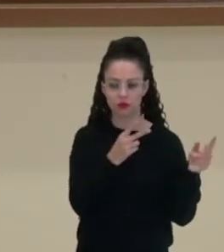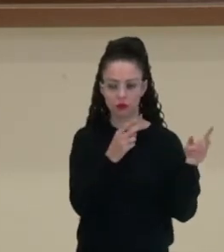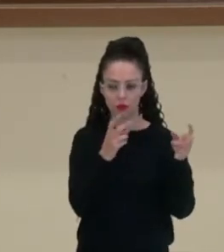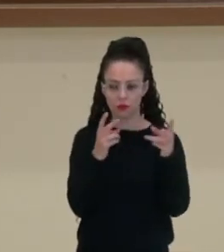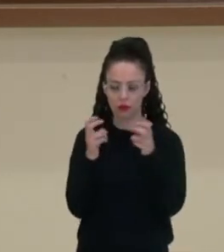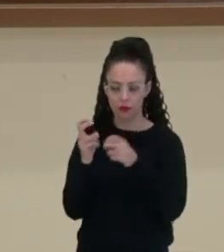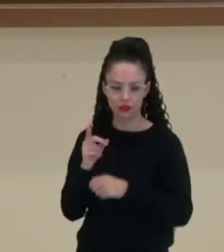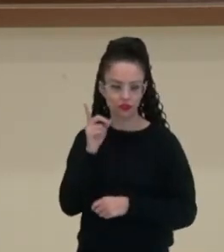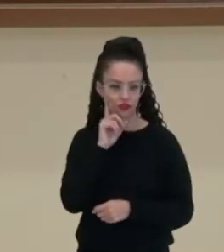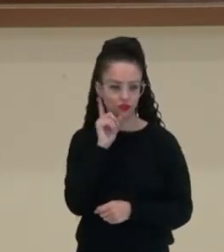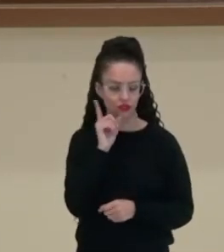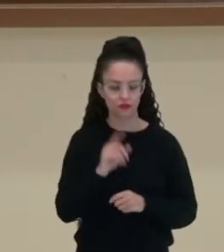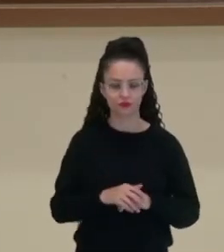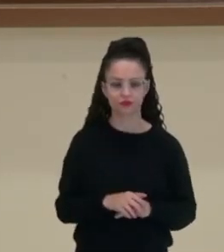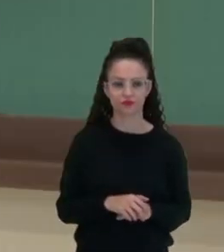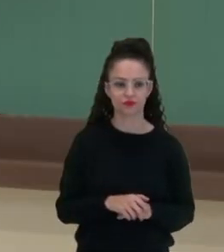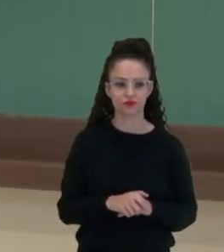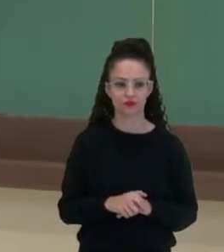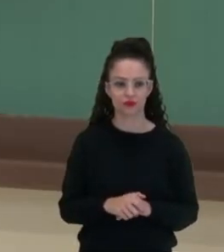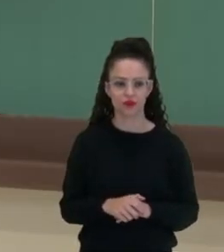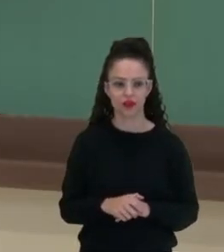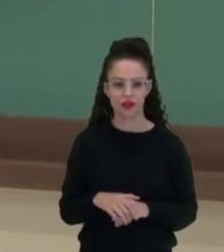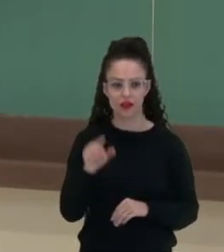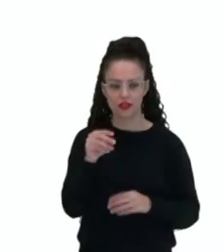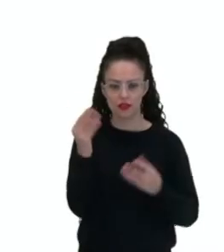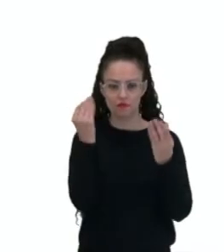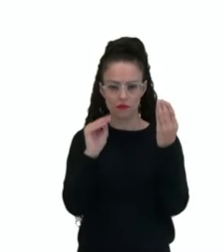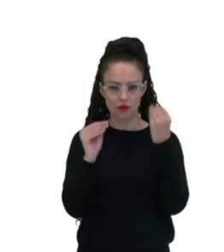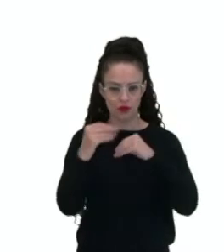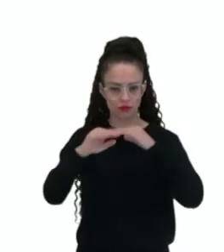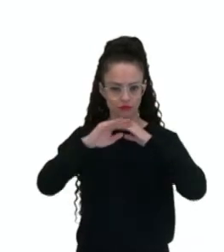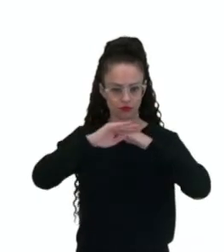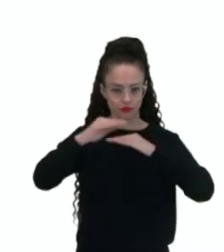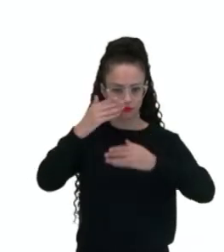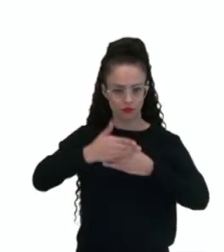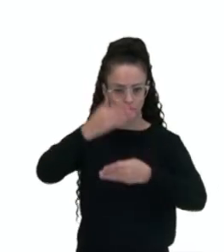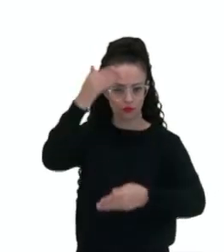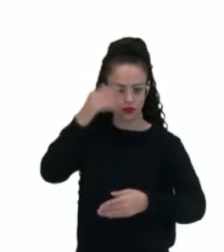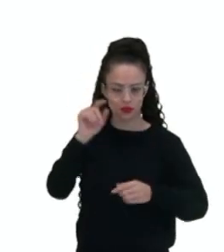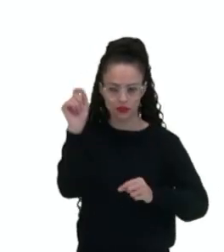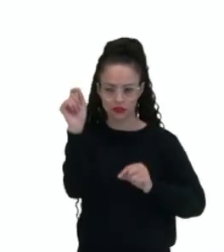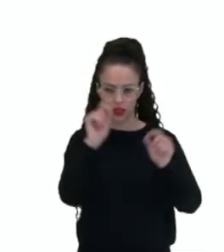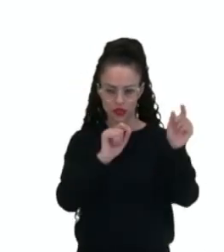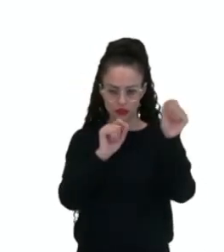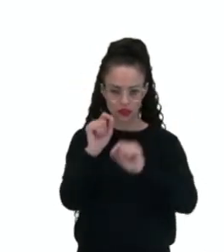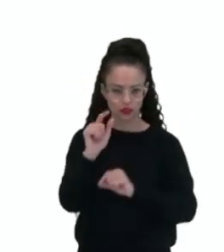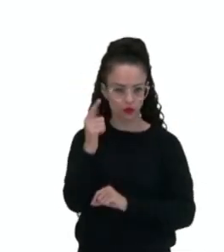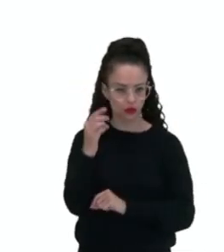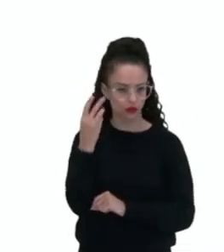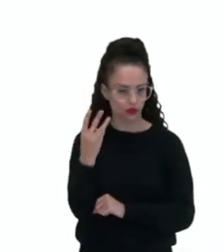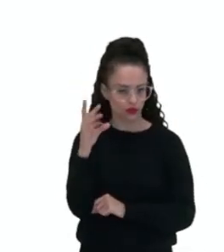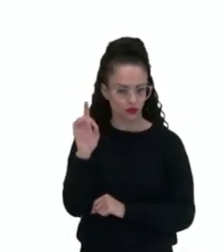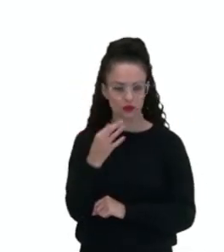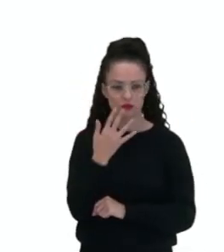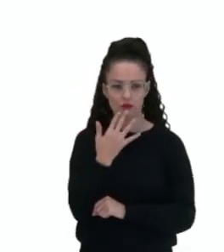cotidiano, do seu dia a dia. A composição geralmente é plana, com traços sem perspectiva, cores